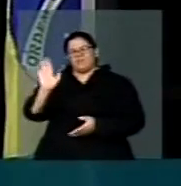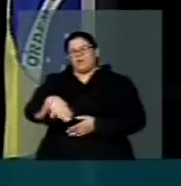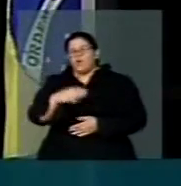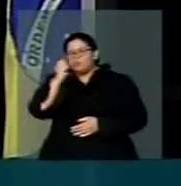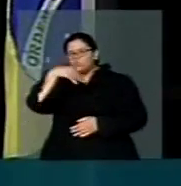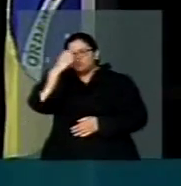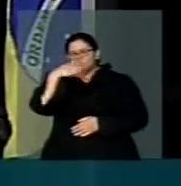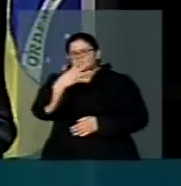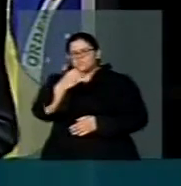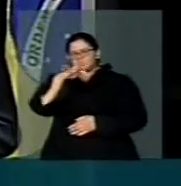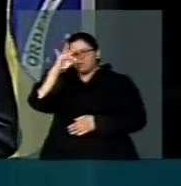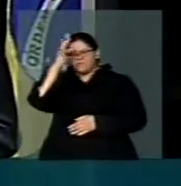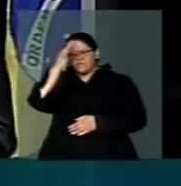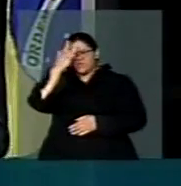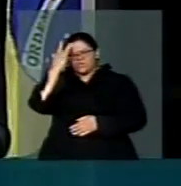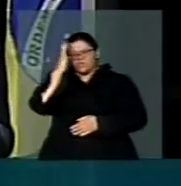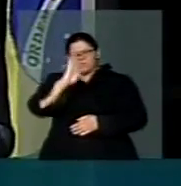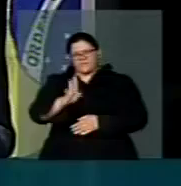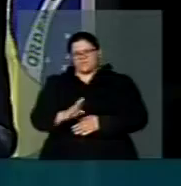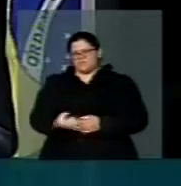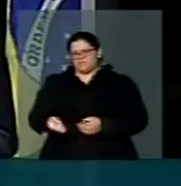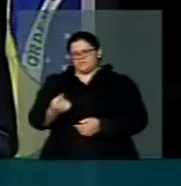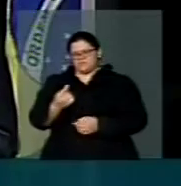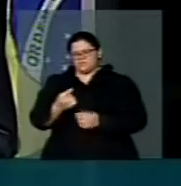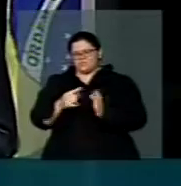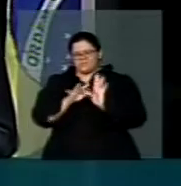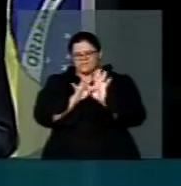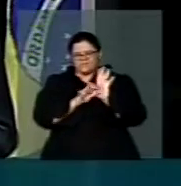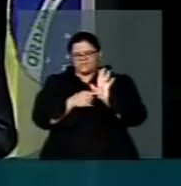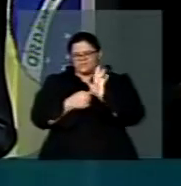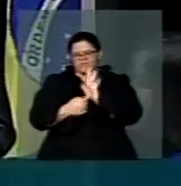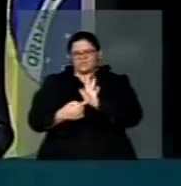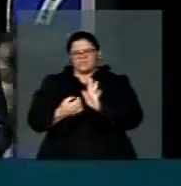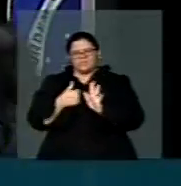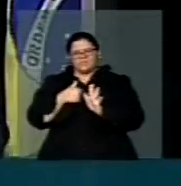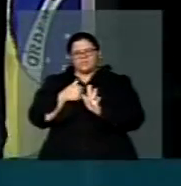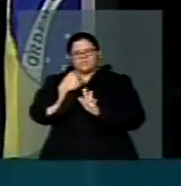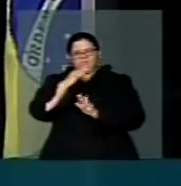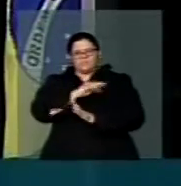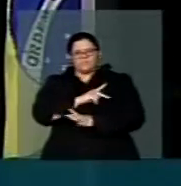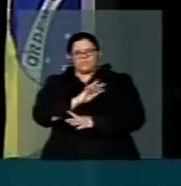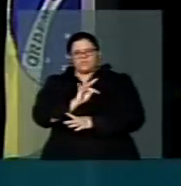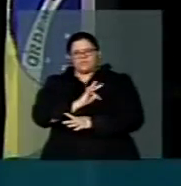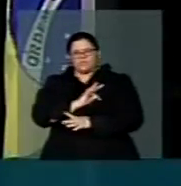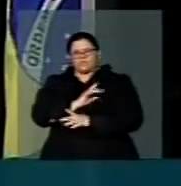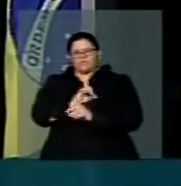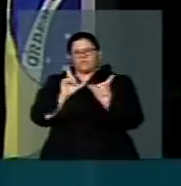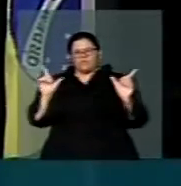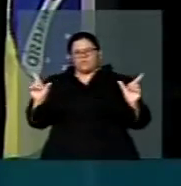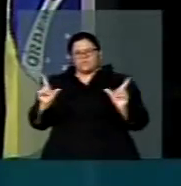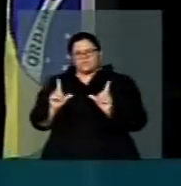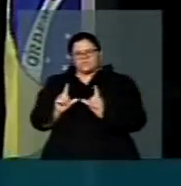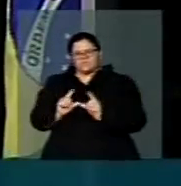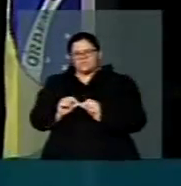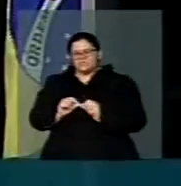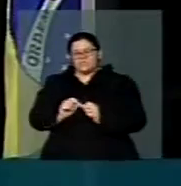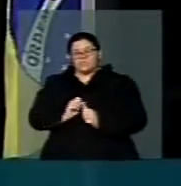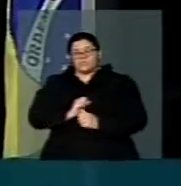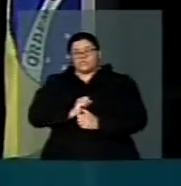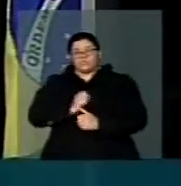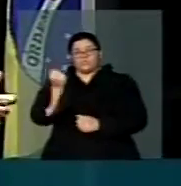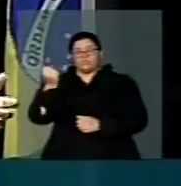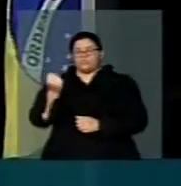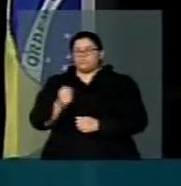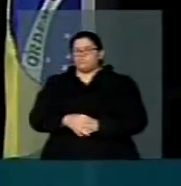dos brasileiros. Esse caderno de teses, ele é uma assinte ao bom senso,